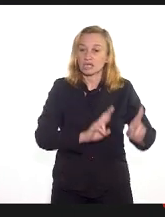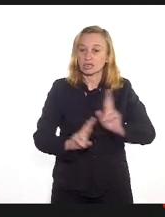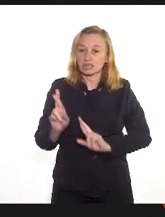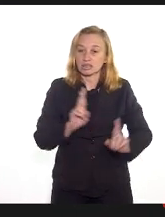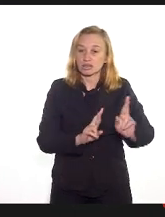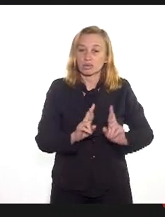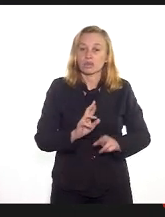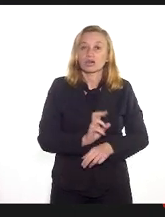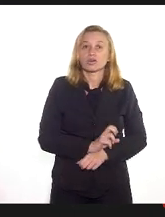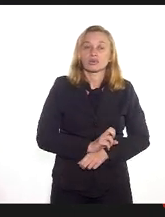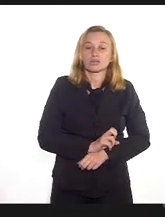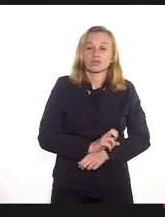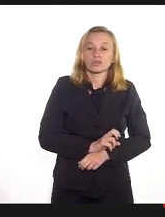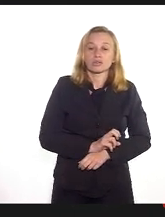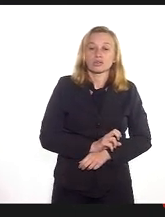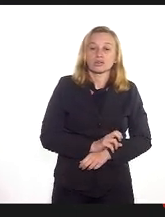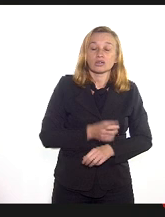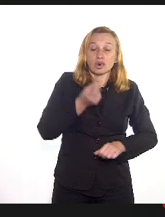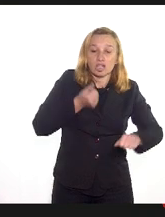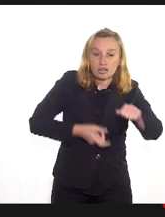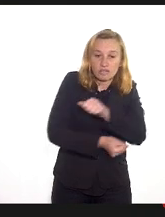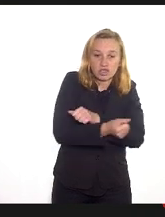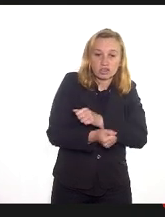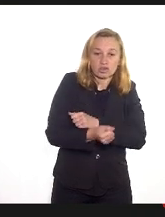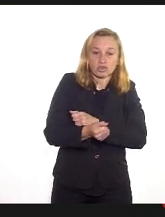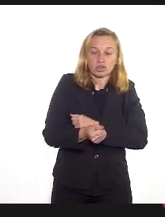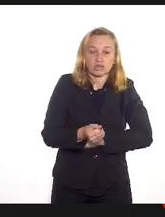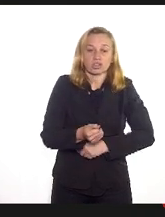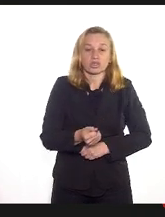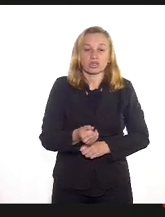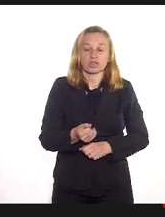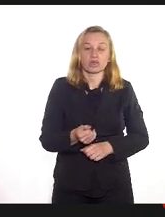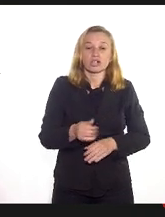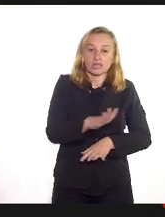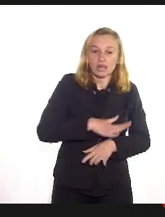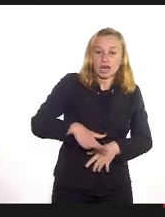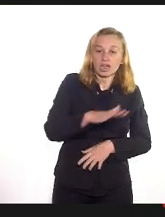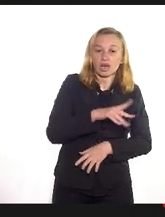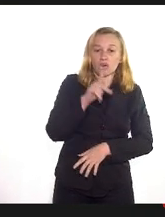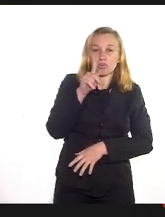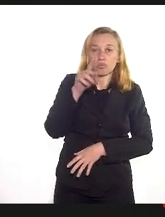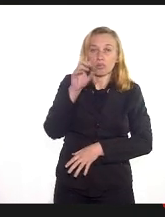correlacionado aos investimentos de infraestrutura na área portuária